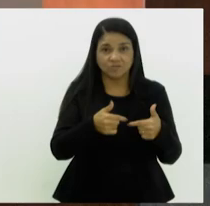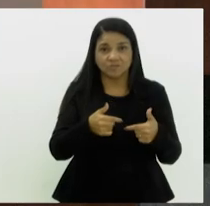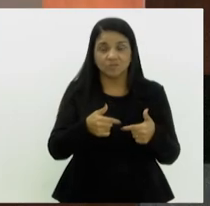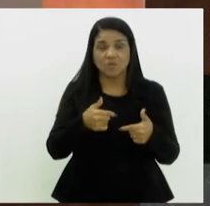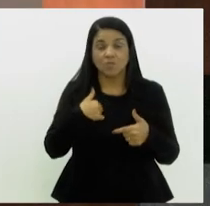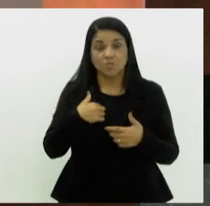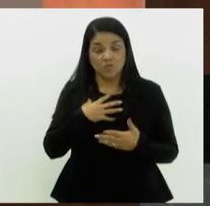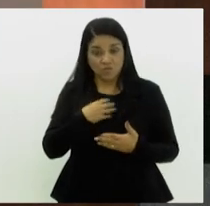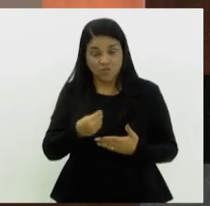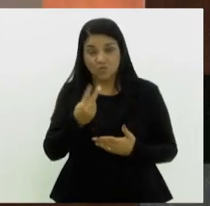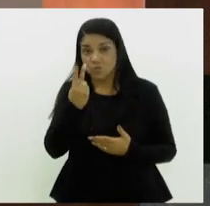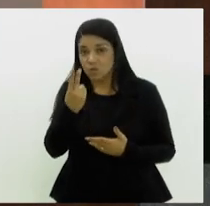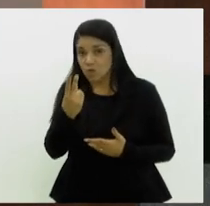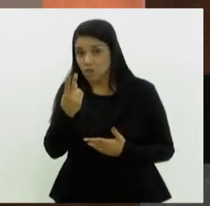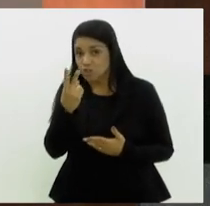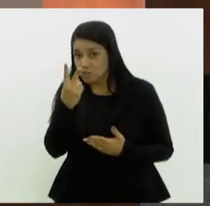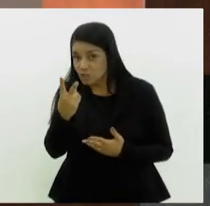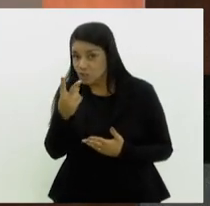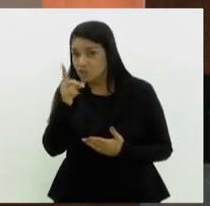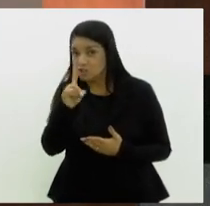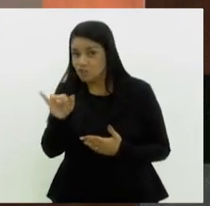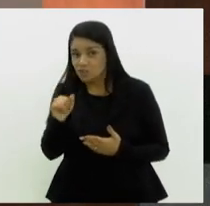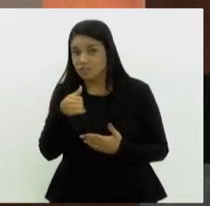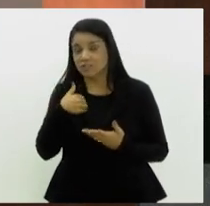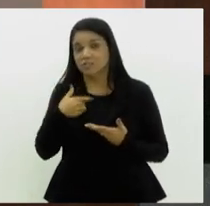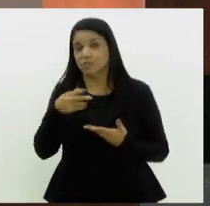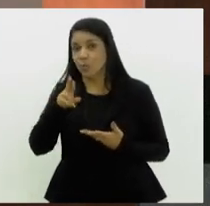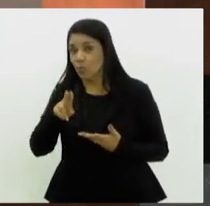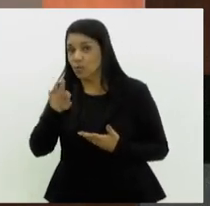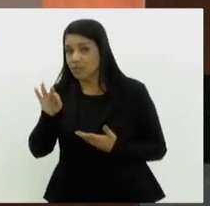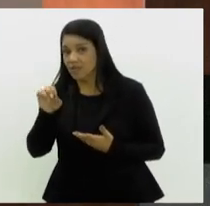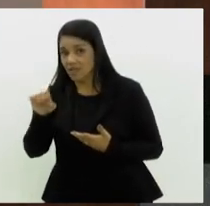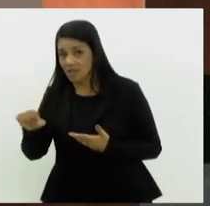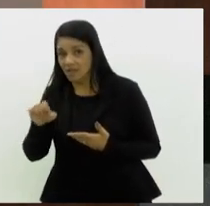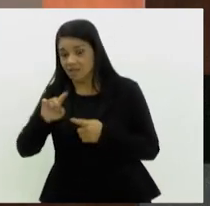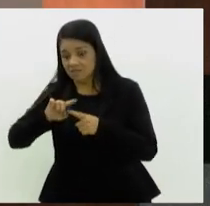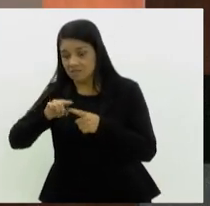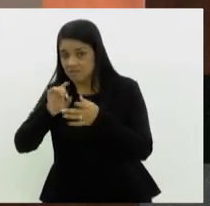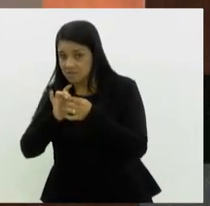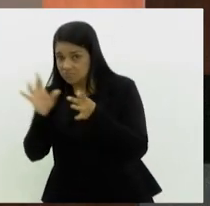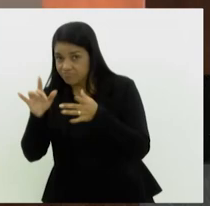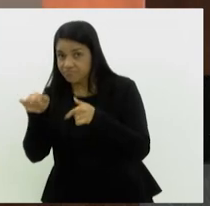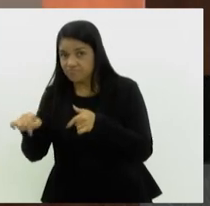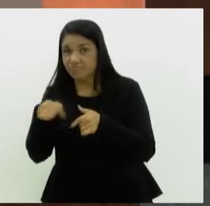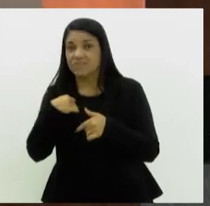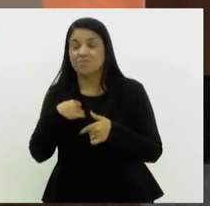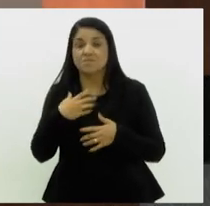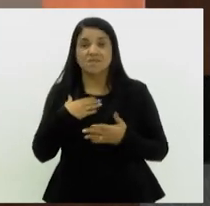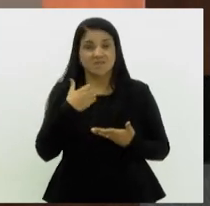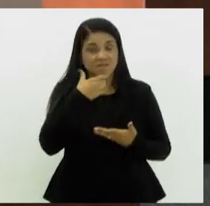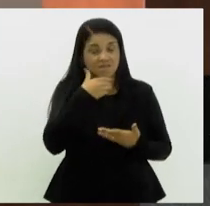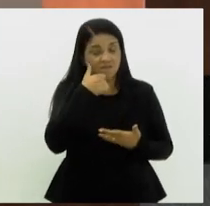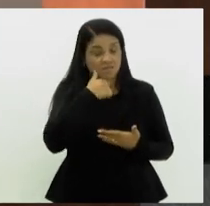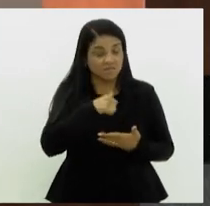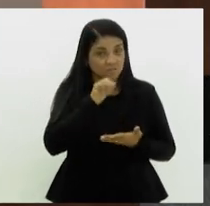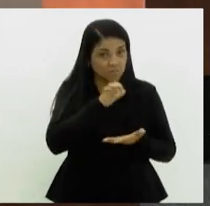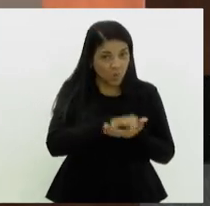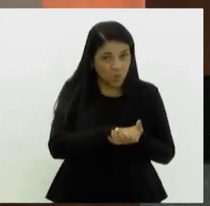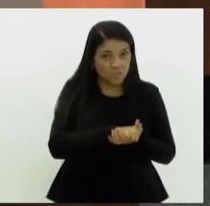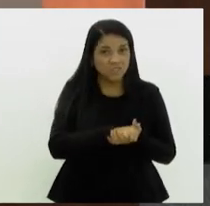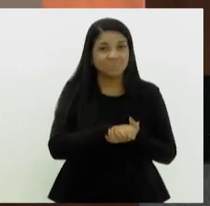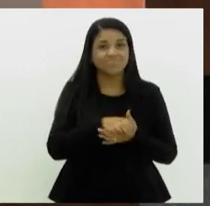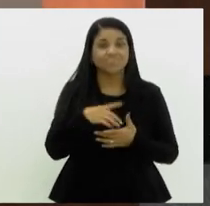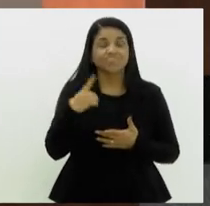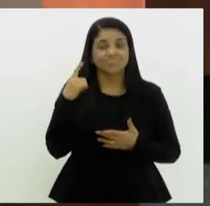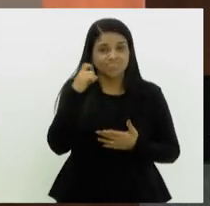UTI, uma esposa que tinha passado por um parto também difícil, também cansativo, e a gente não teve tempo